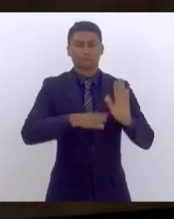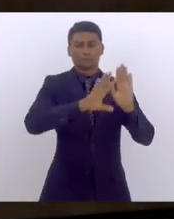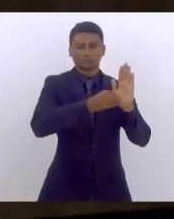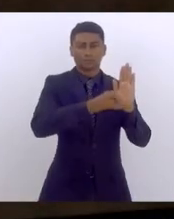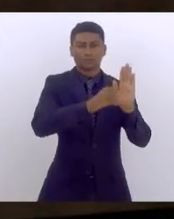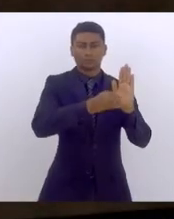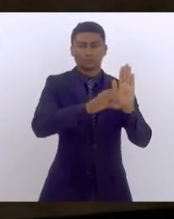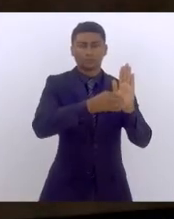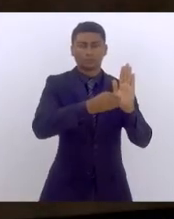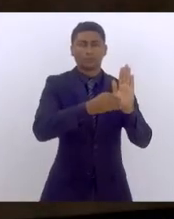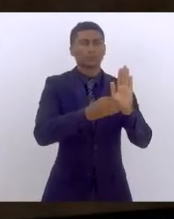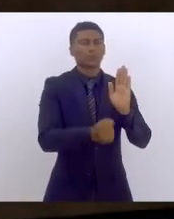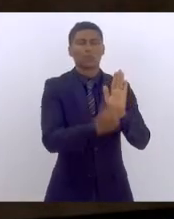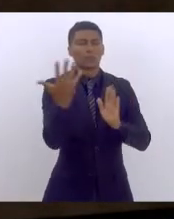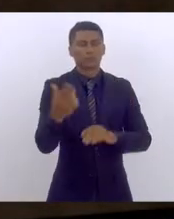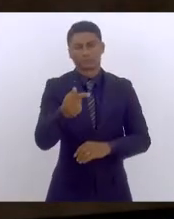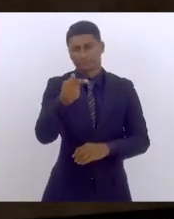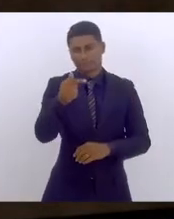7 emendas.